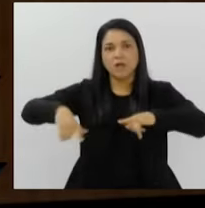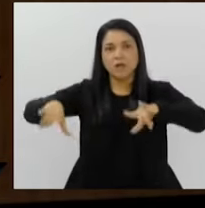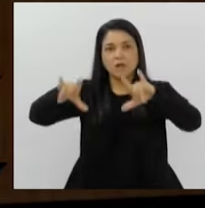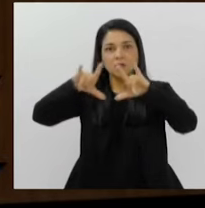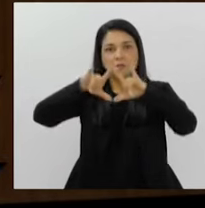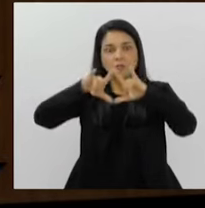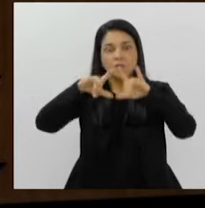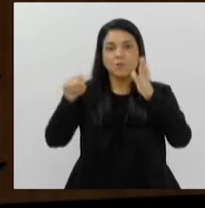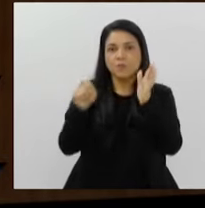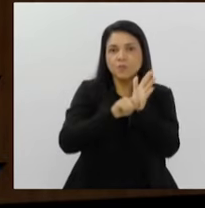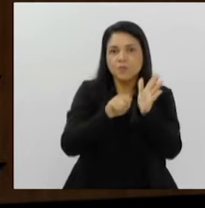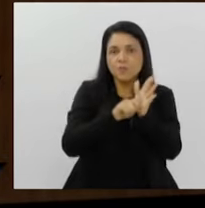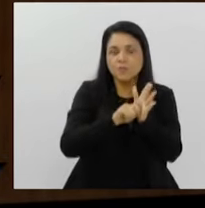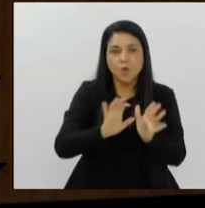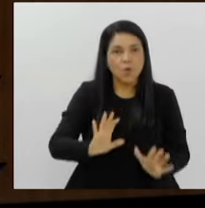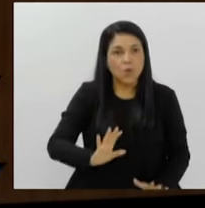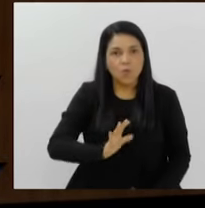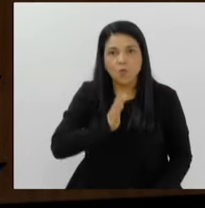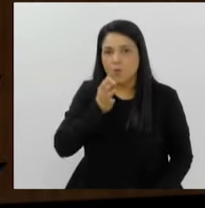narcoterror.